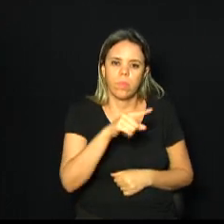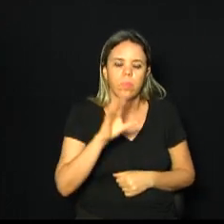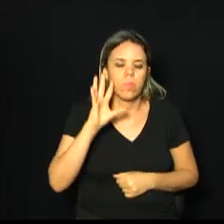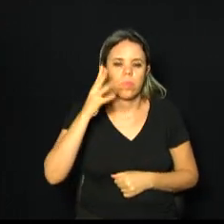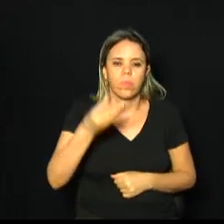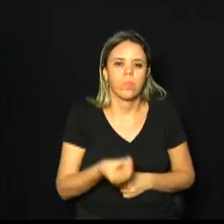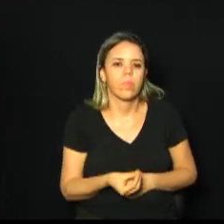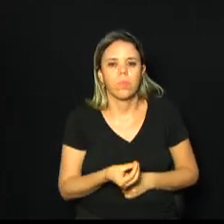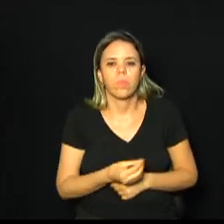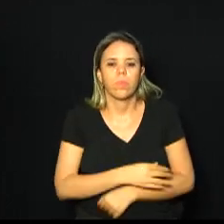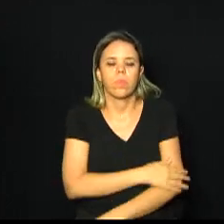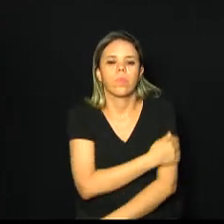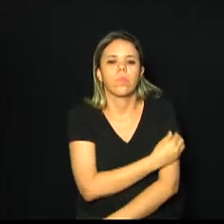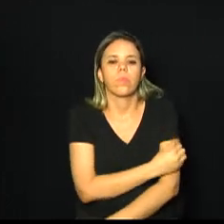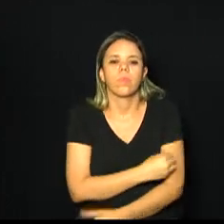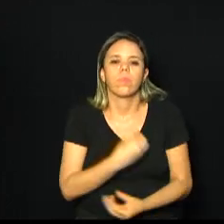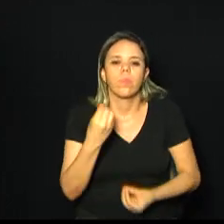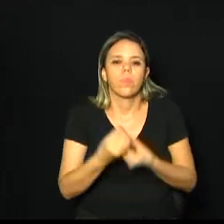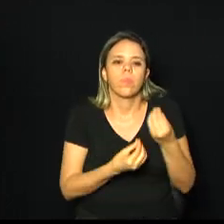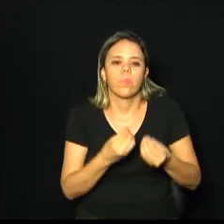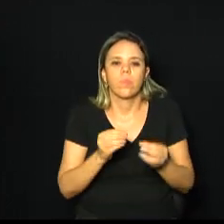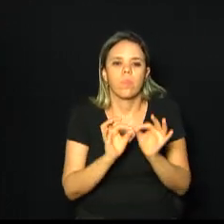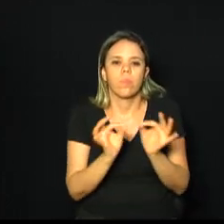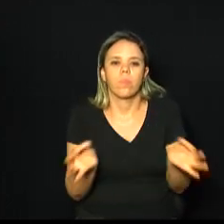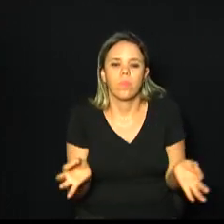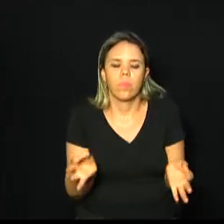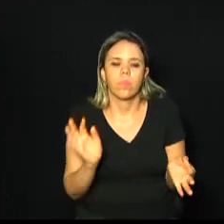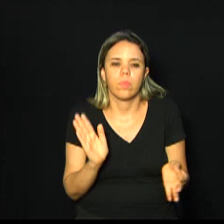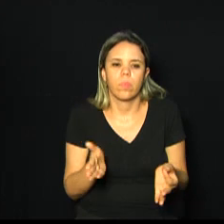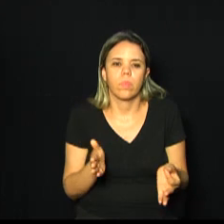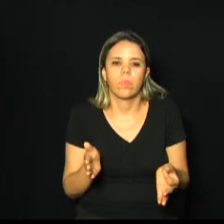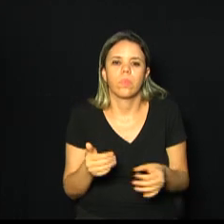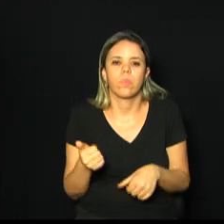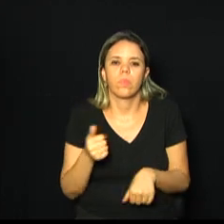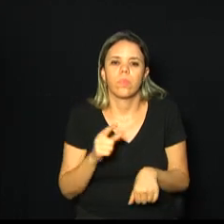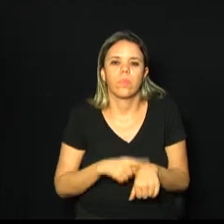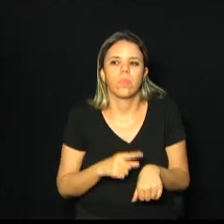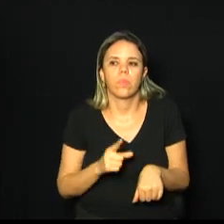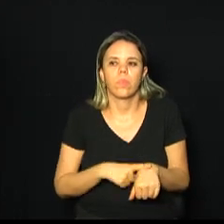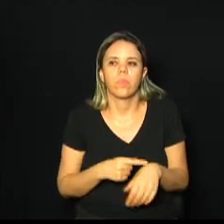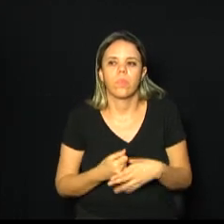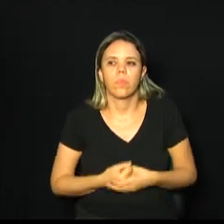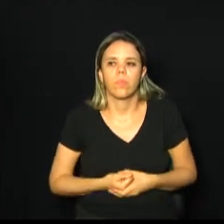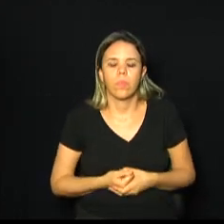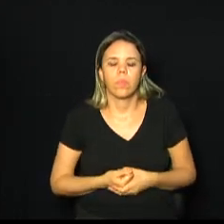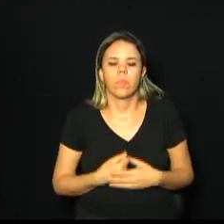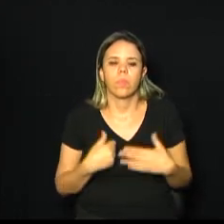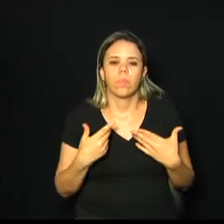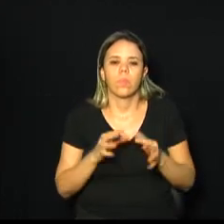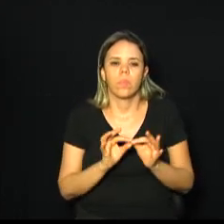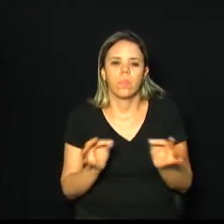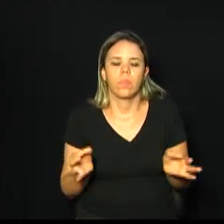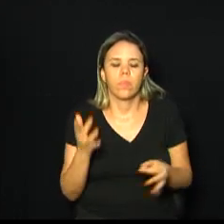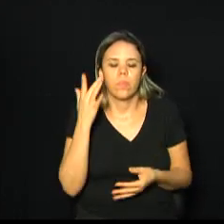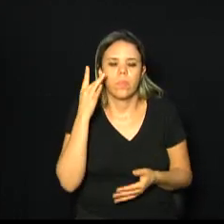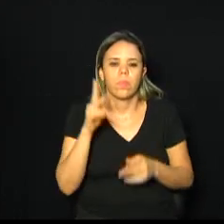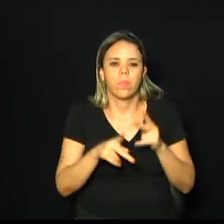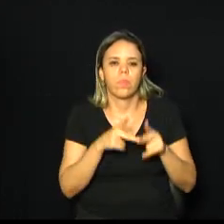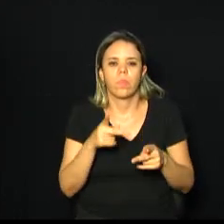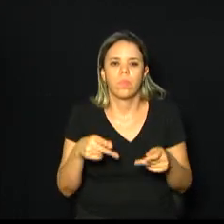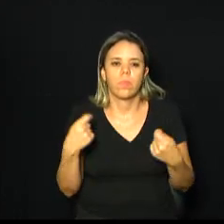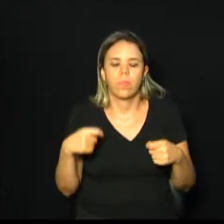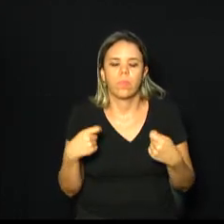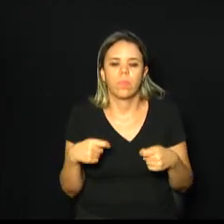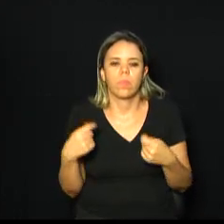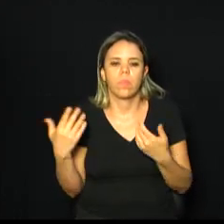entendam como é que isso pode ser simplificado já de primeiro momento. Mas fora essa simplificação, eu acho que essas pessoas vão